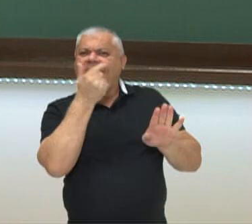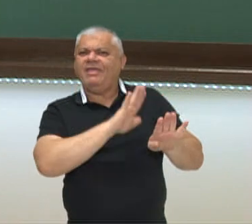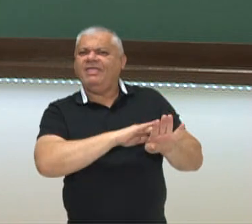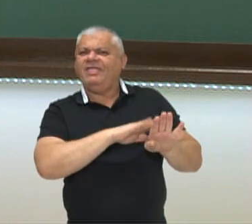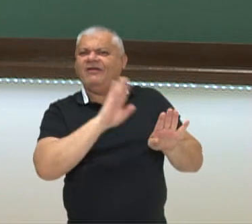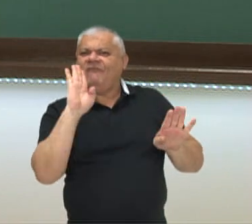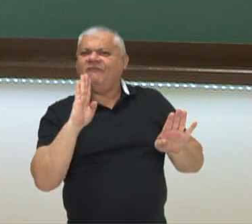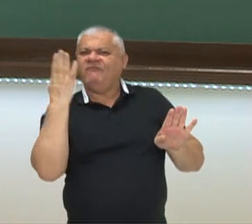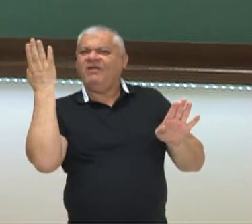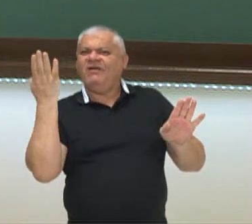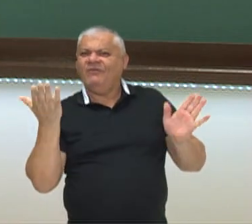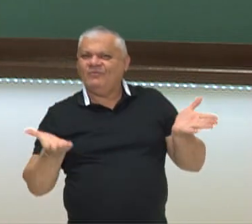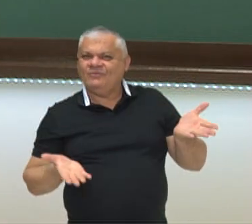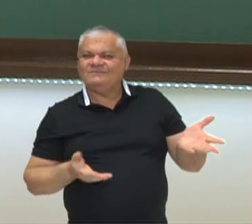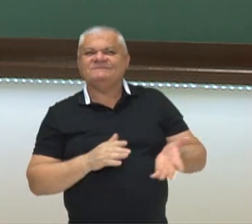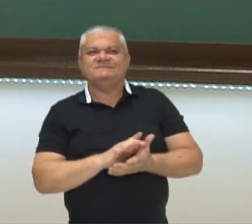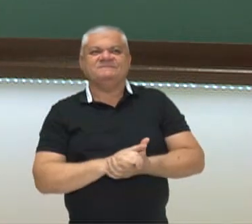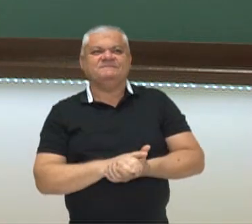liberal capitalista.